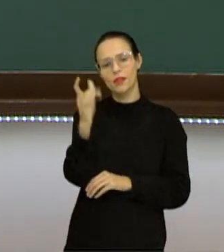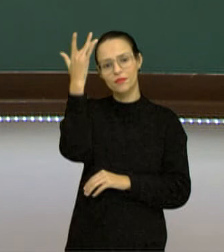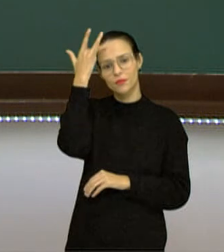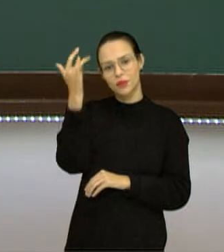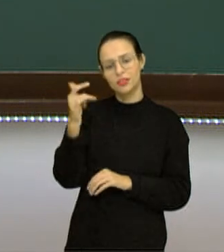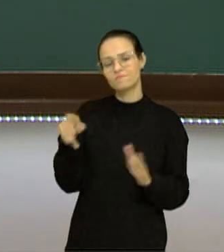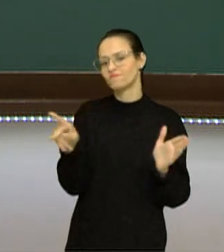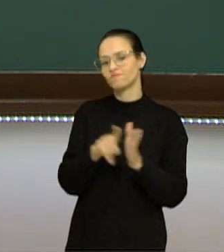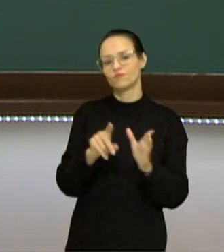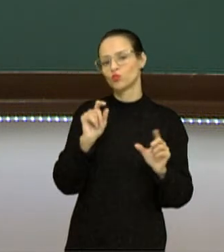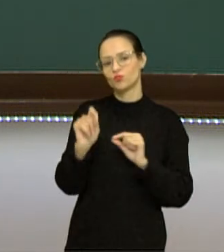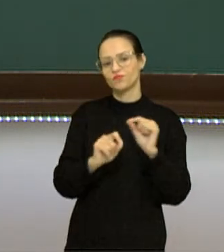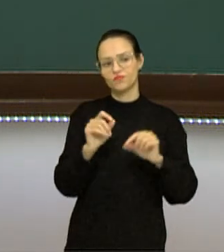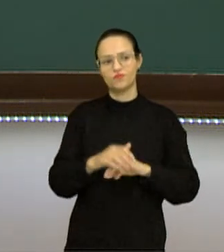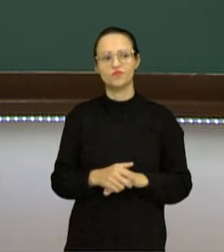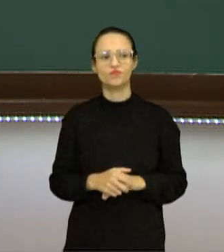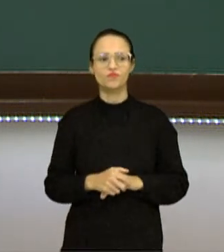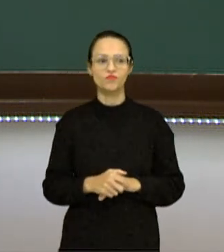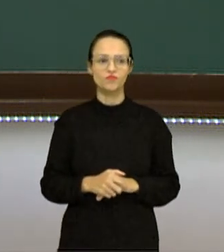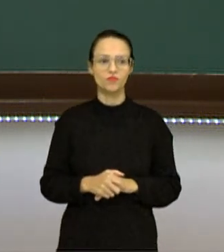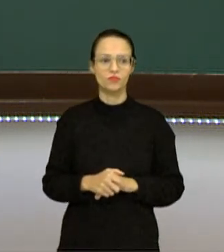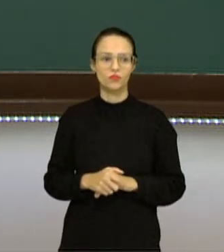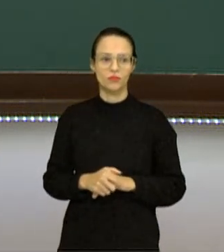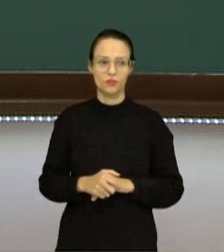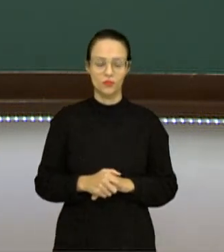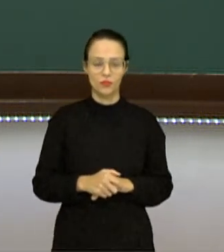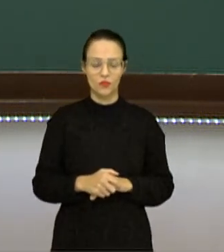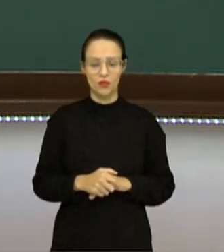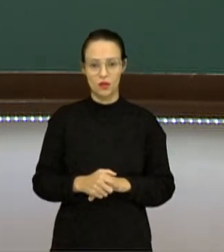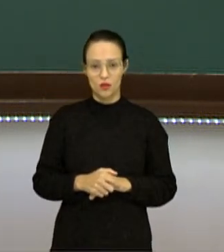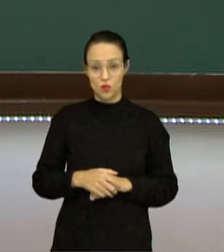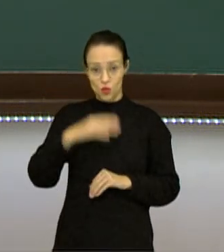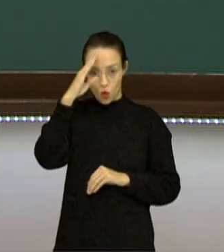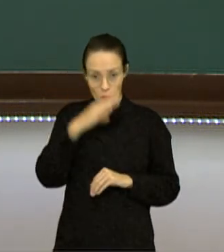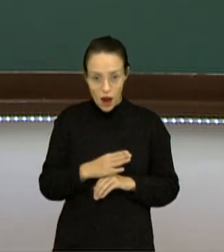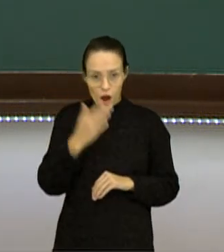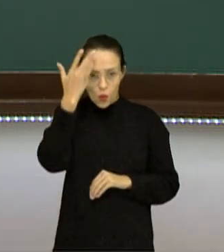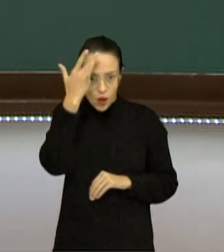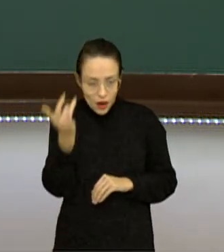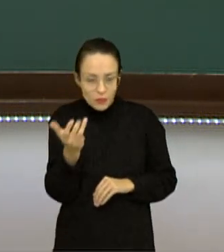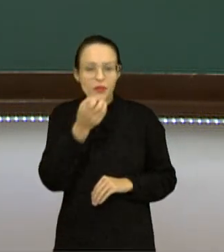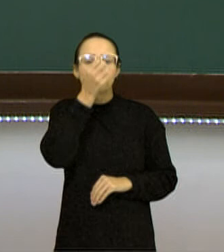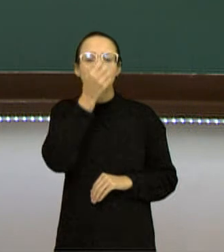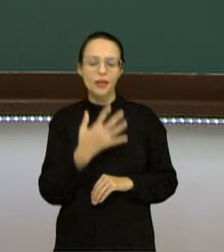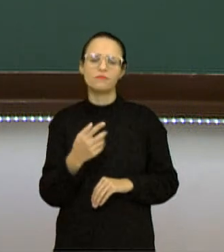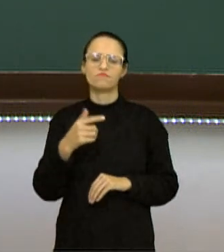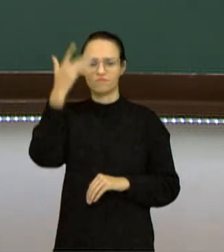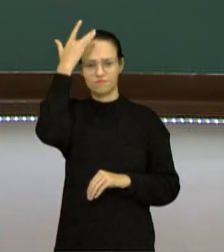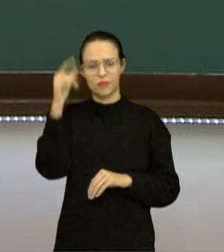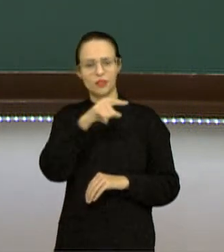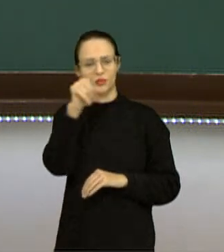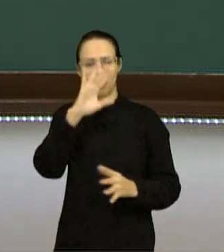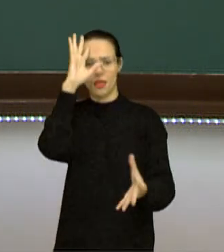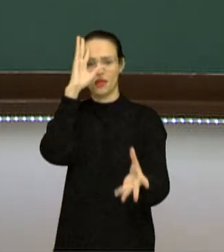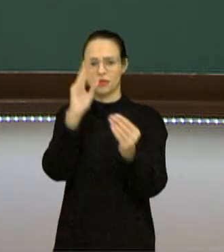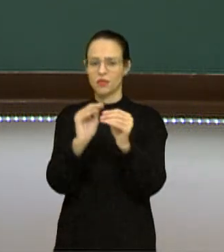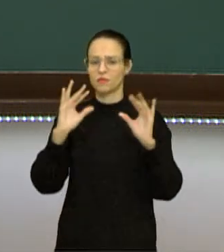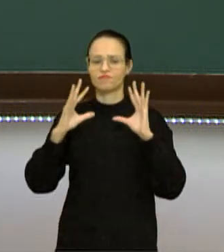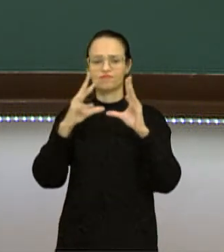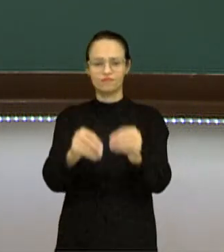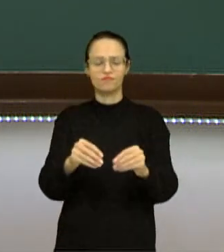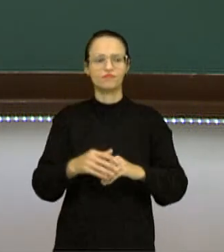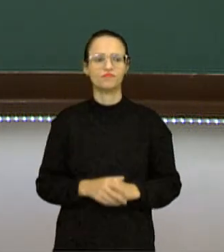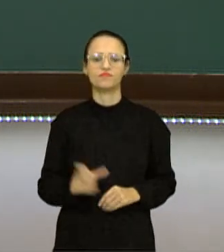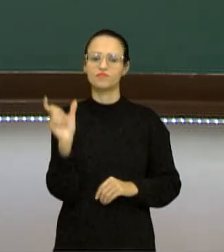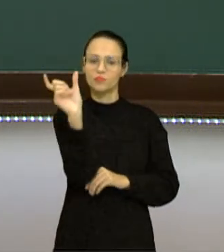Vejamos. O mal será bem amanhã. Amanhã hão de entender tudo. O